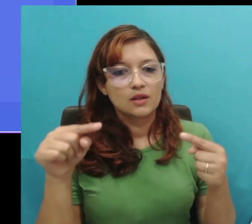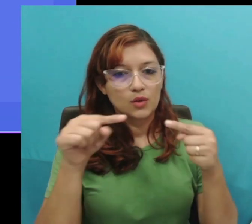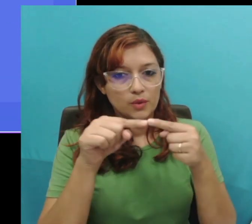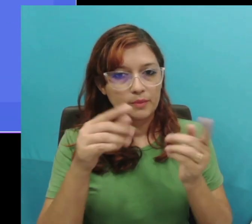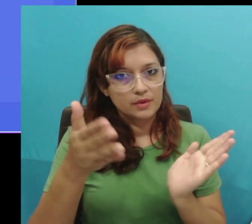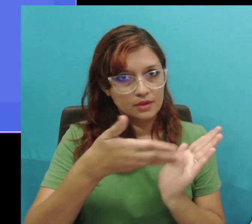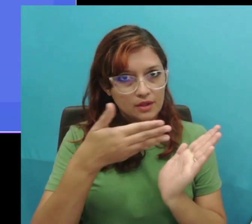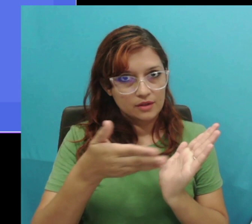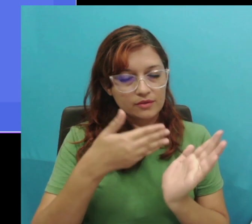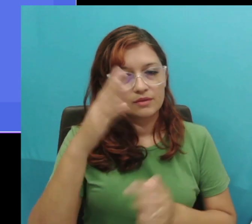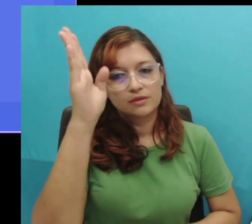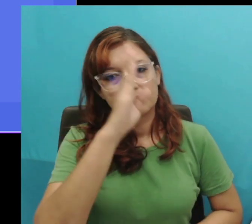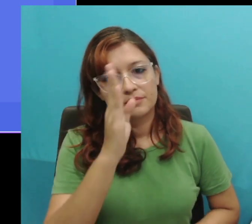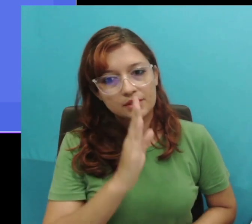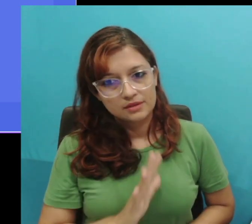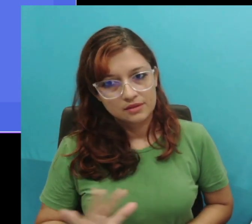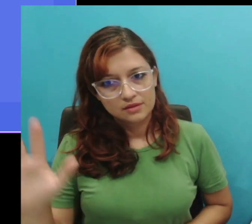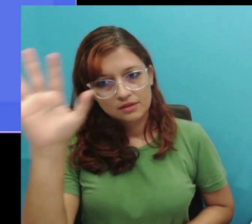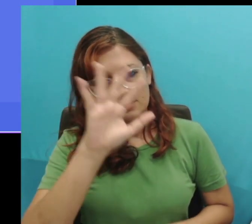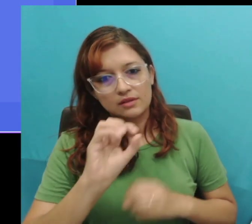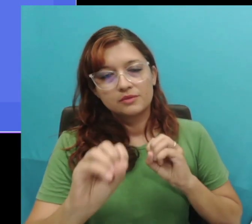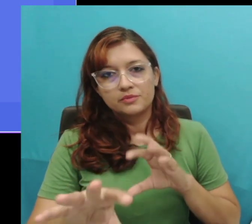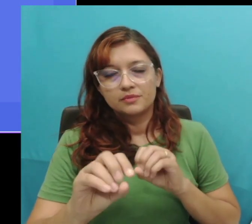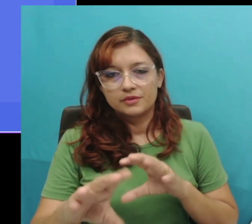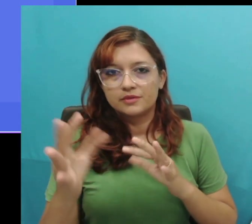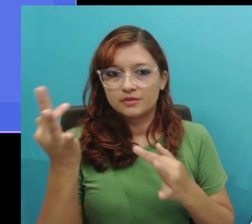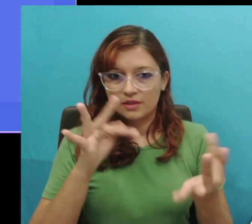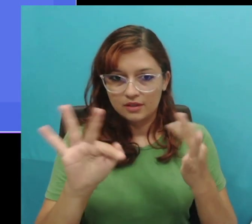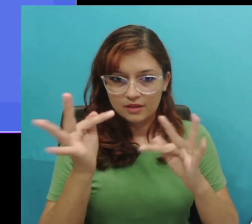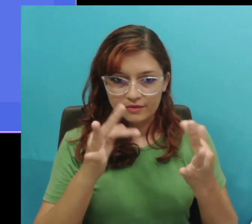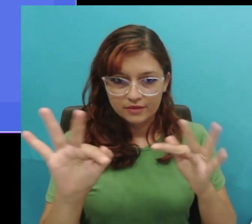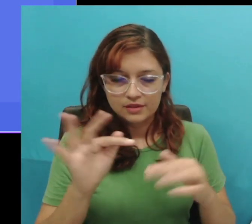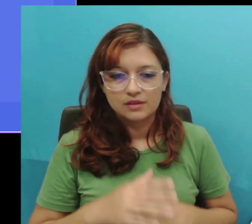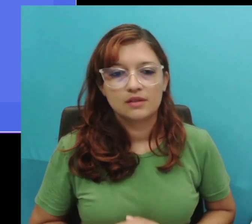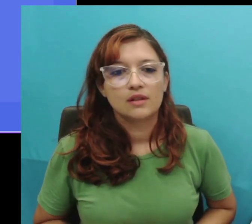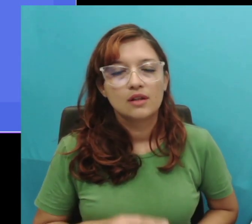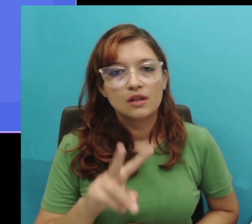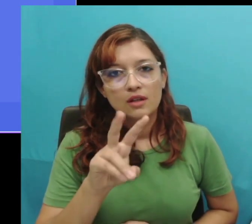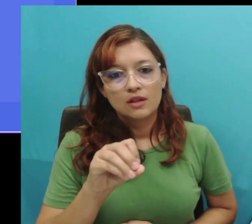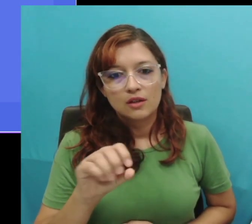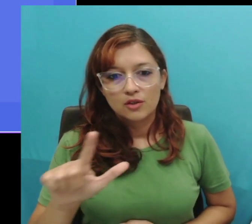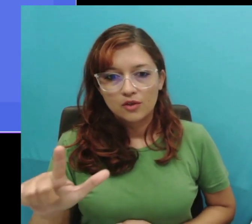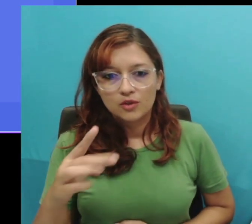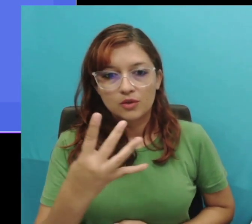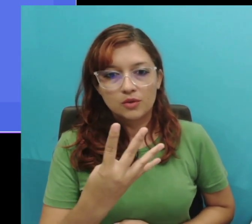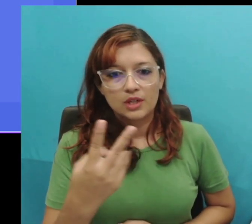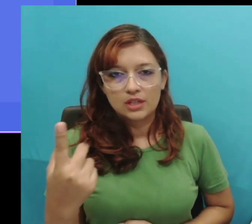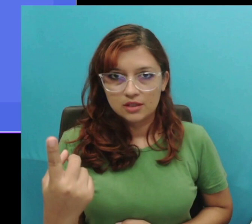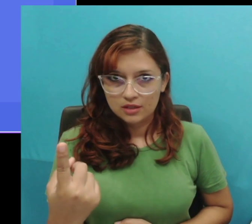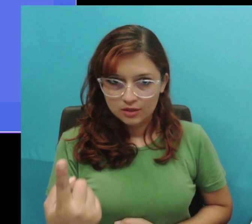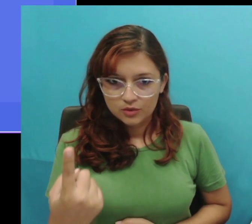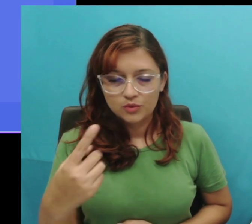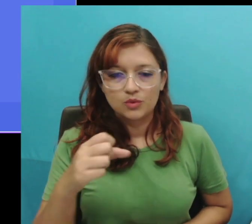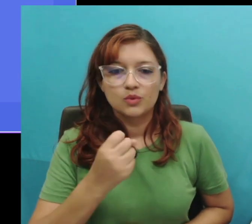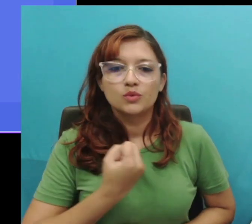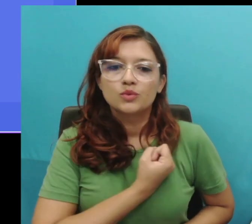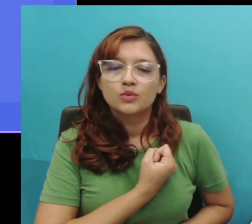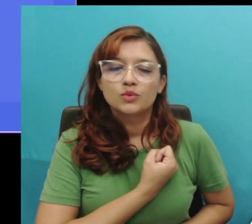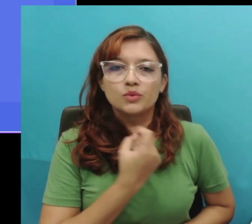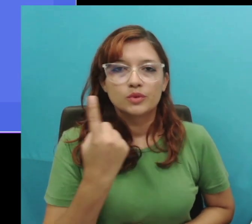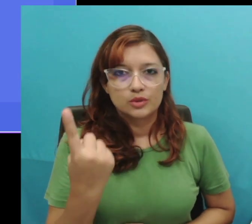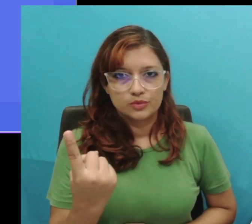Esse artigo foi extraído da Revista Brasileira de Ensino da Física, volume